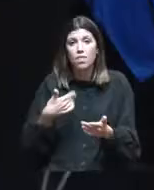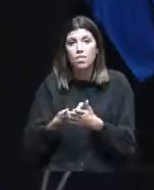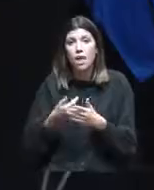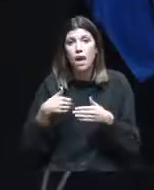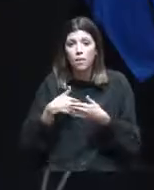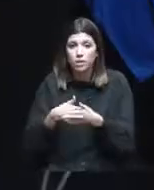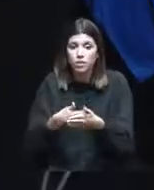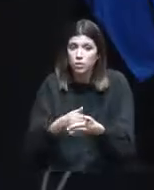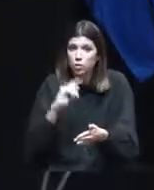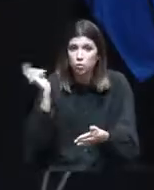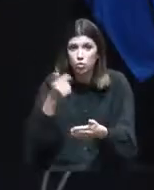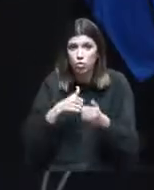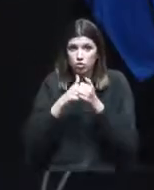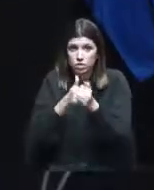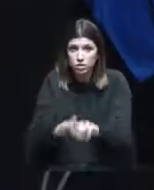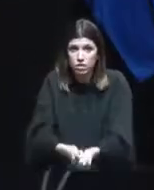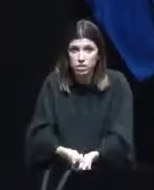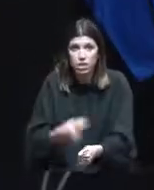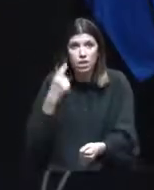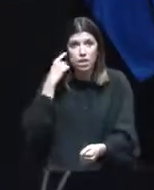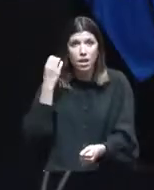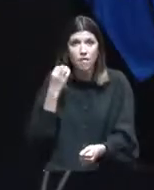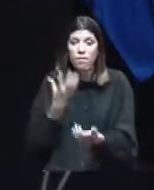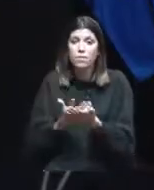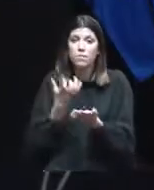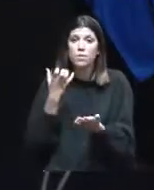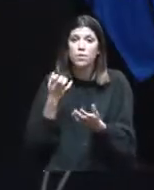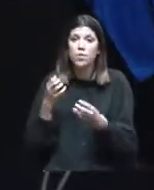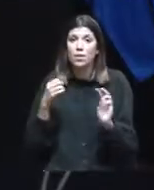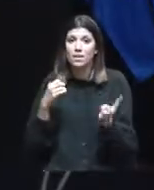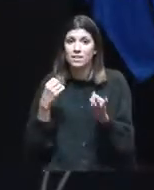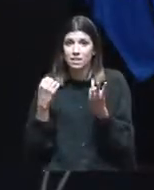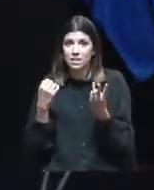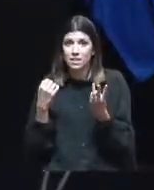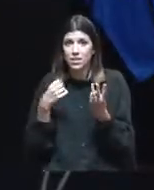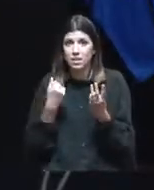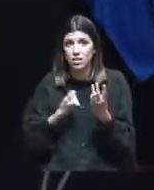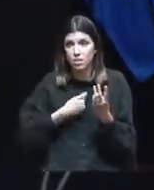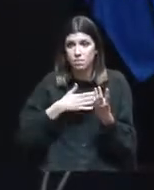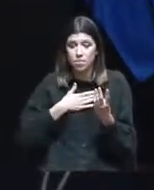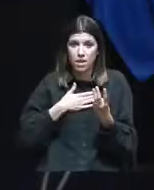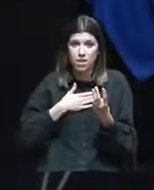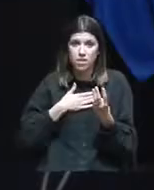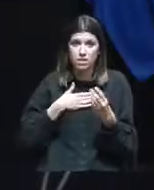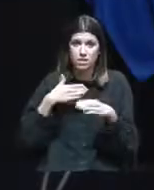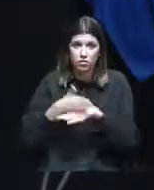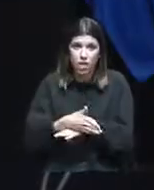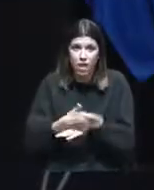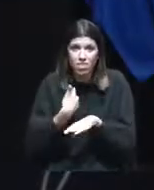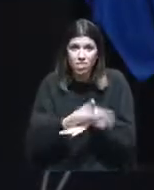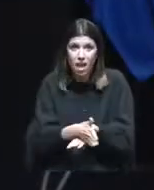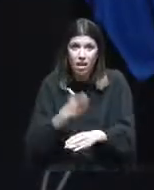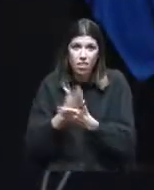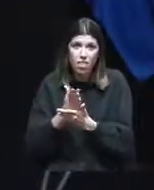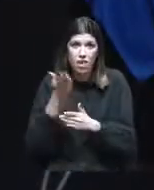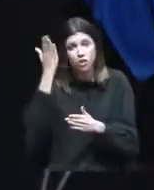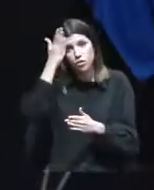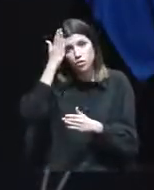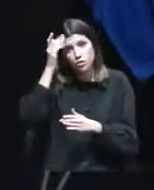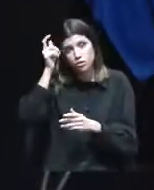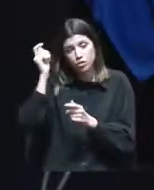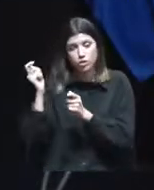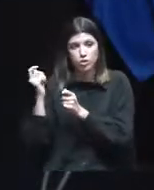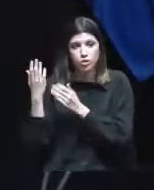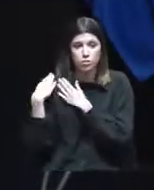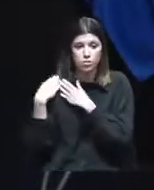procedimentos são cumpridos. Na altura foi notório que estas entidades atuaram tarde e passaram as responsabilidades de um lado para o outro